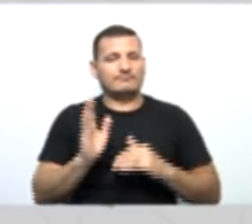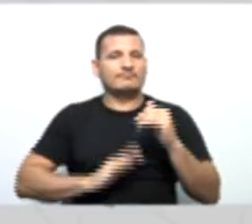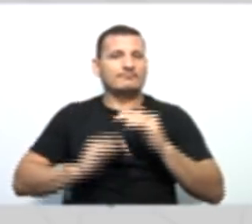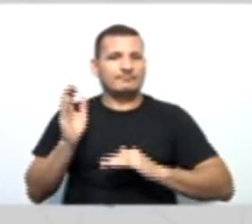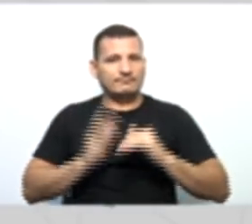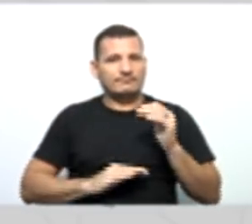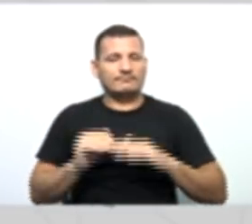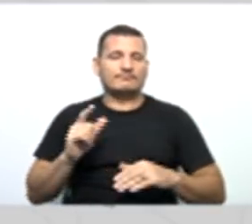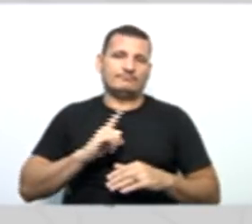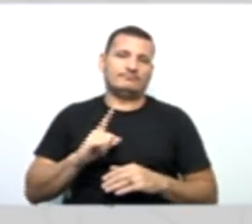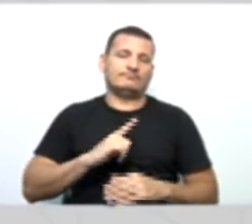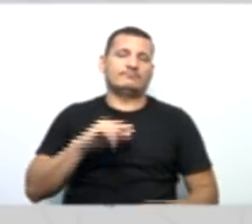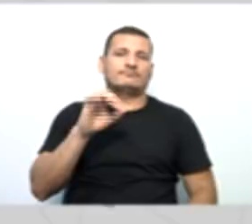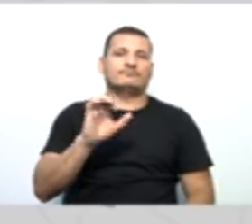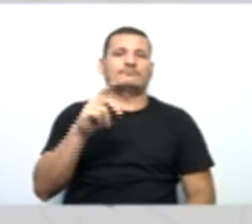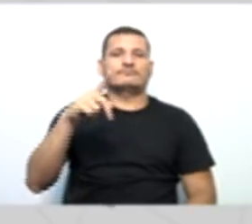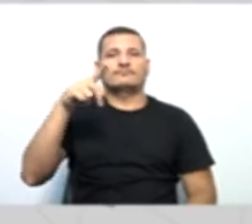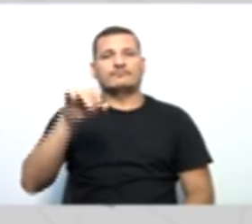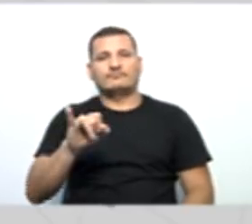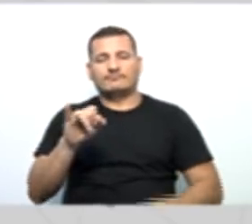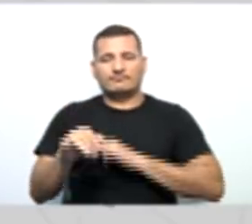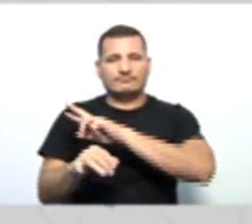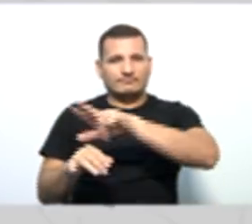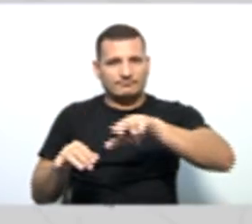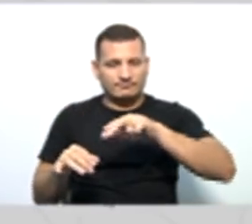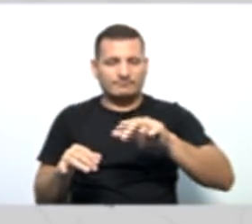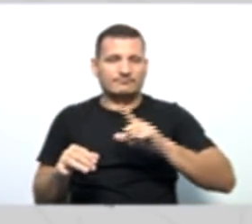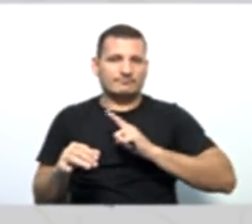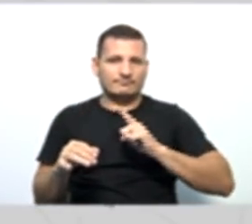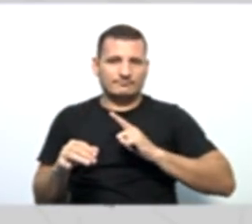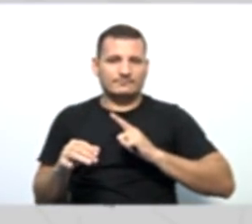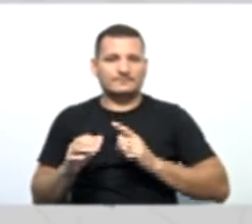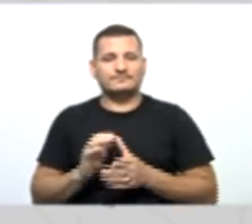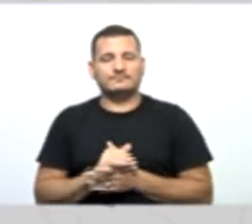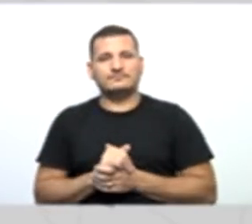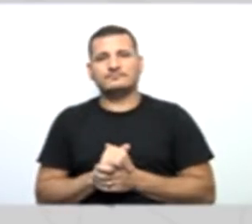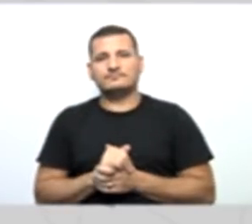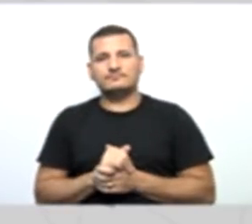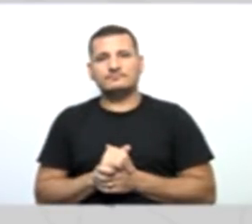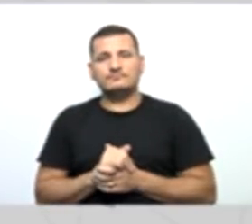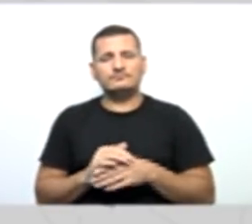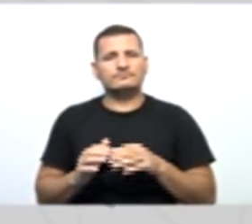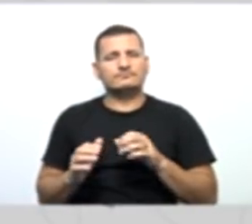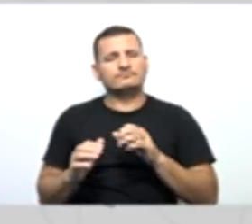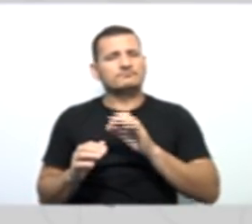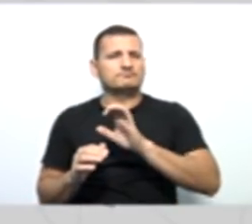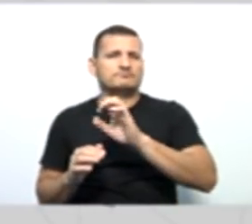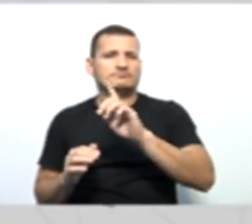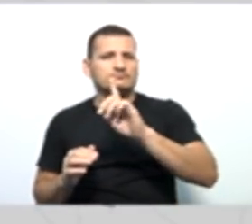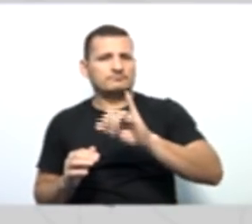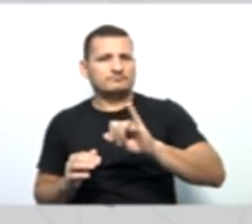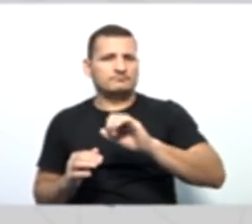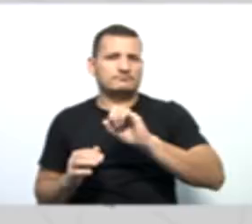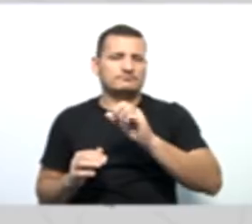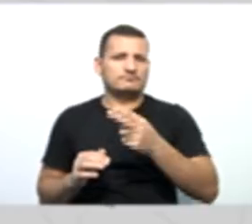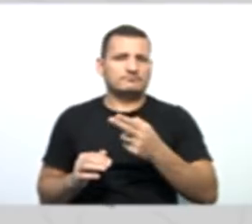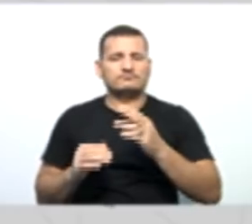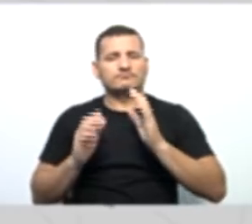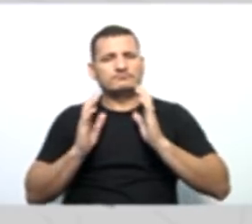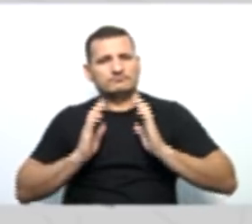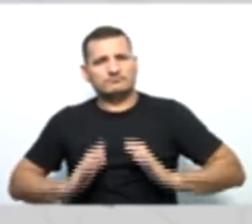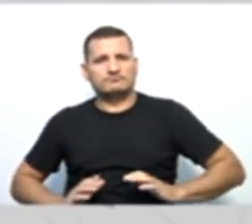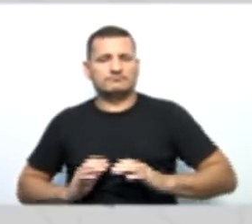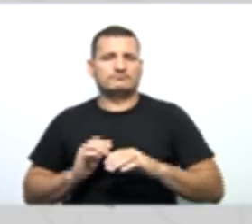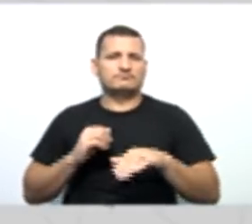EPIs ou algum tipo de, como é que eu vou falar? De comportamento, não é? De movimento, de